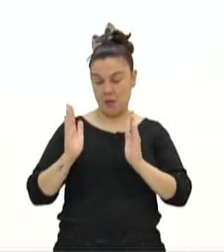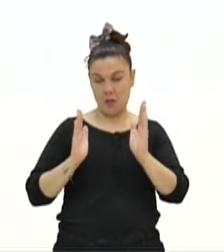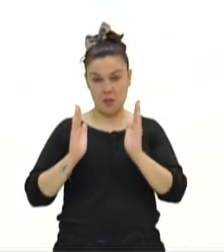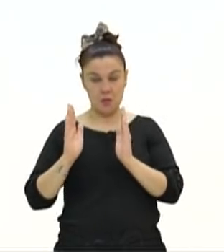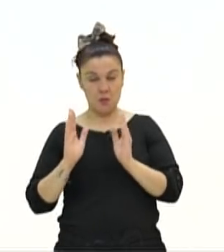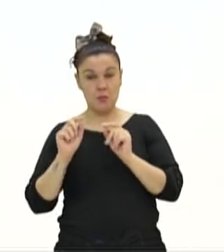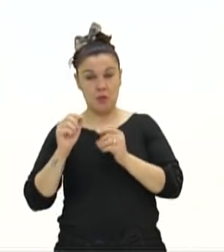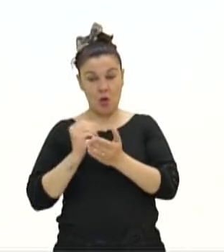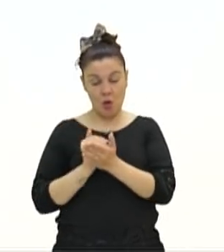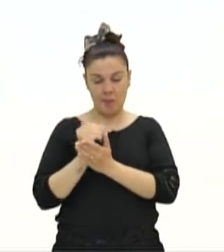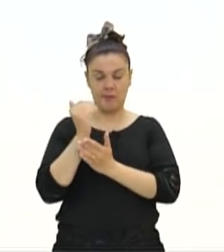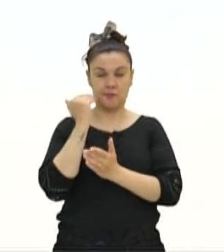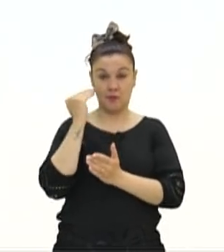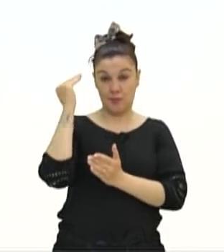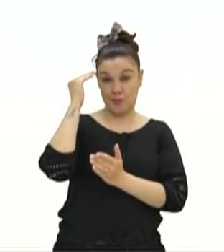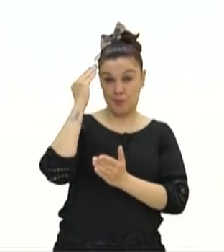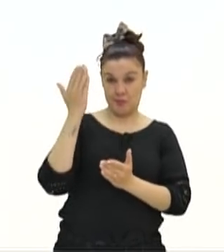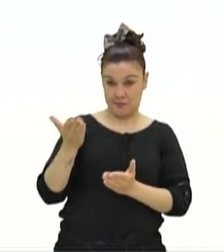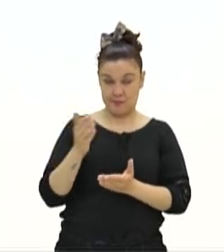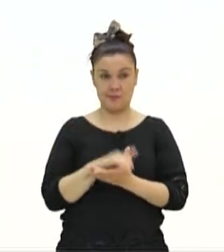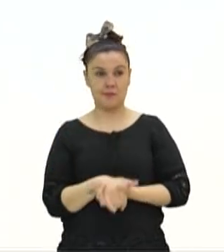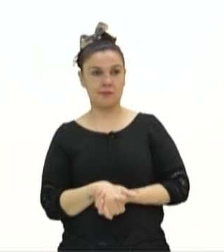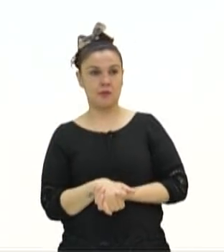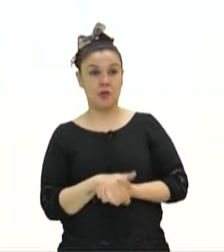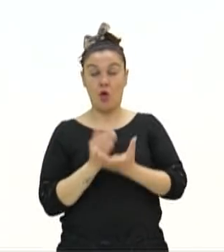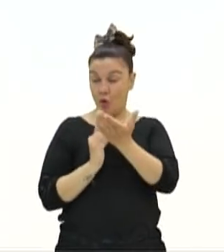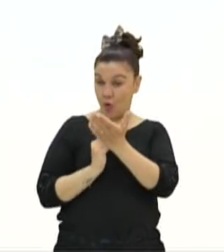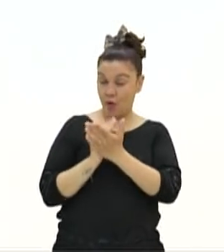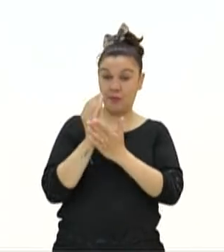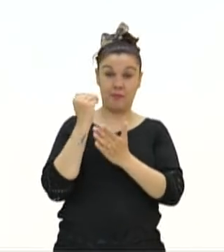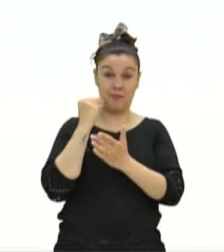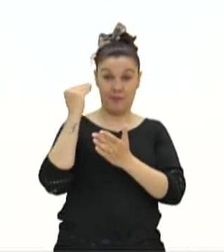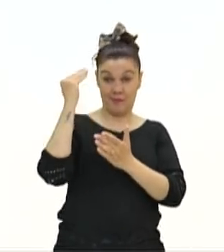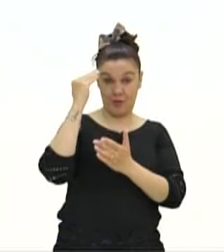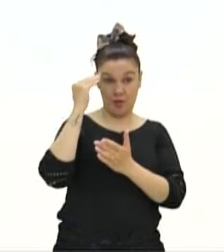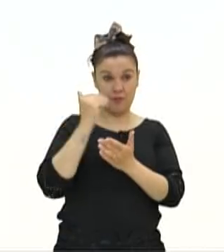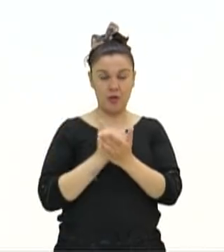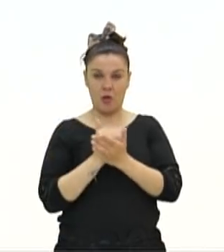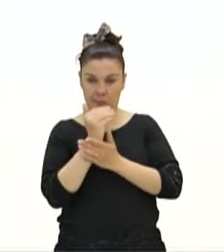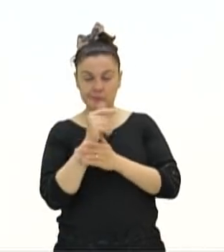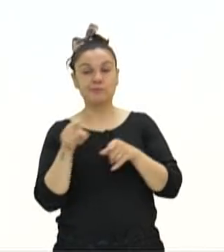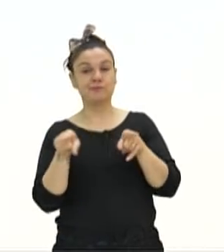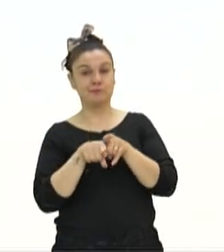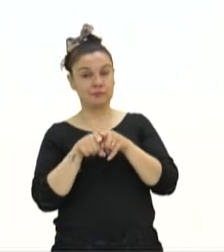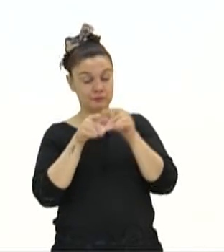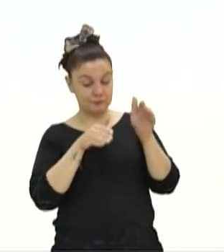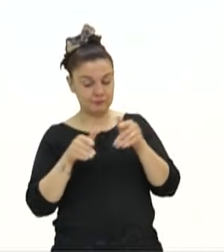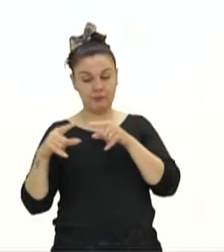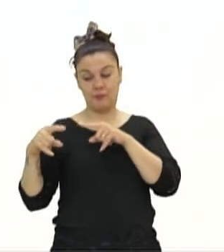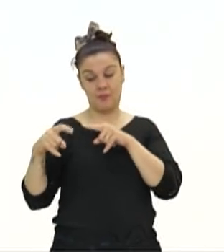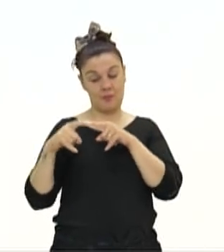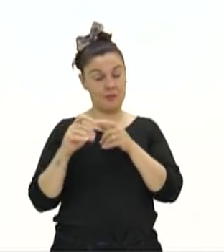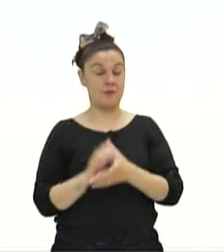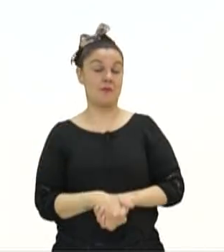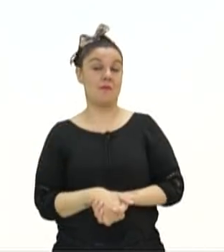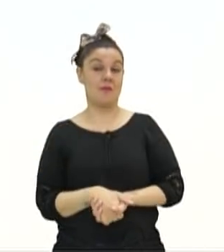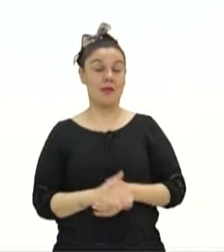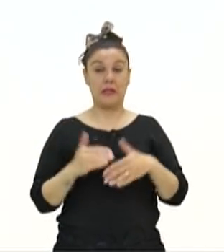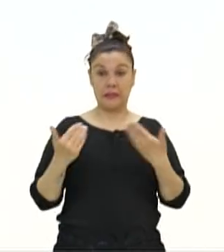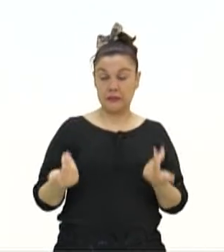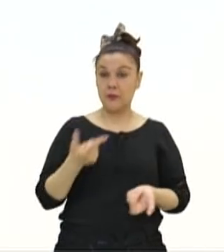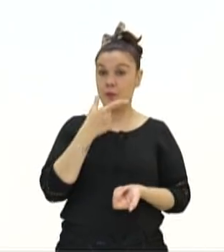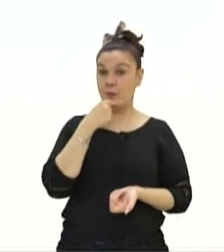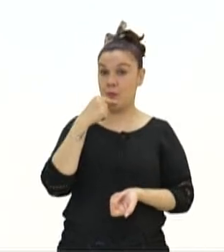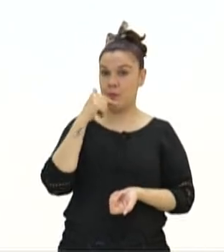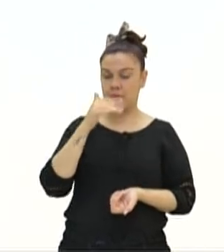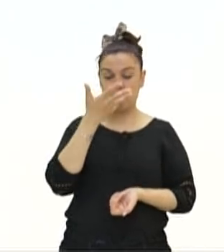ou seja, no início ali da adolescência, né? Na entrada da adolescência, ele vai começar a produzir espermatozoides. Então, o menino,